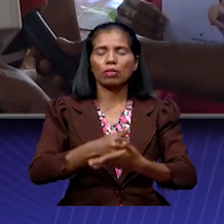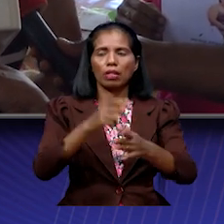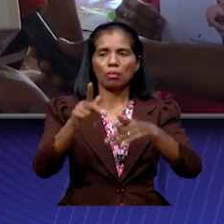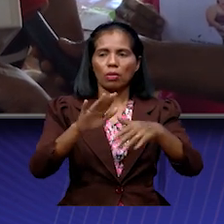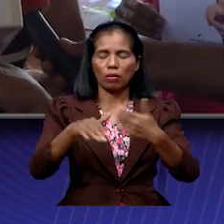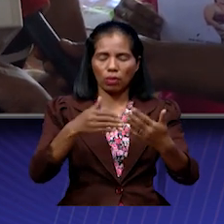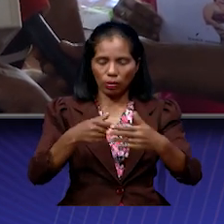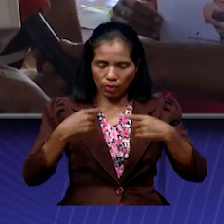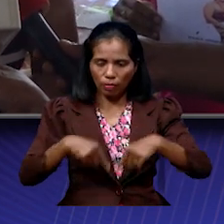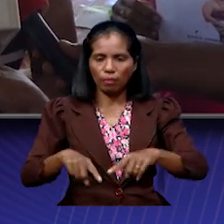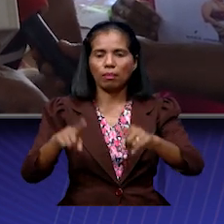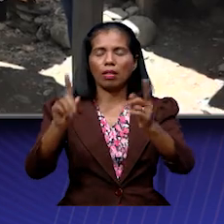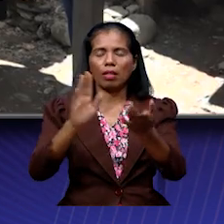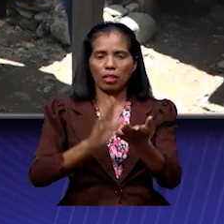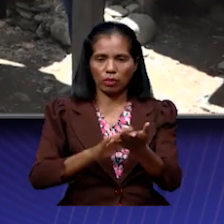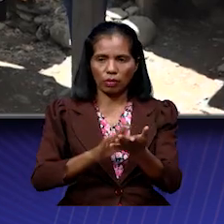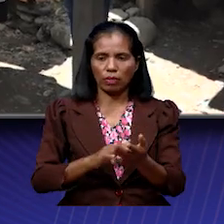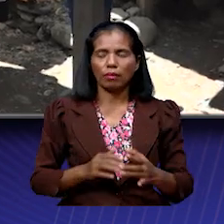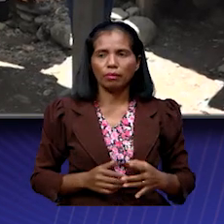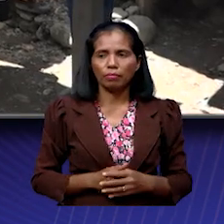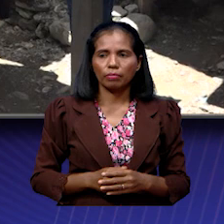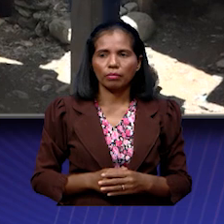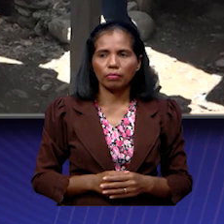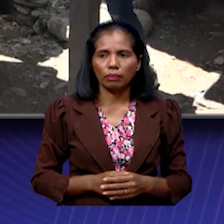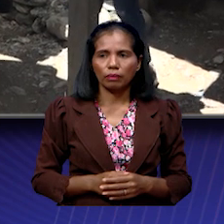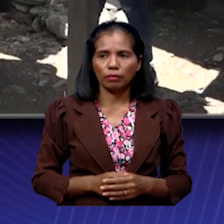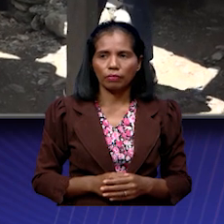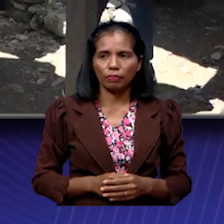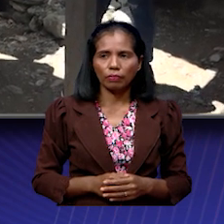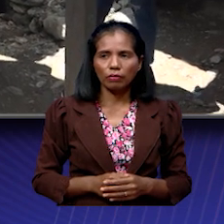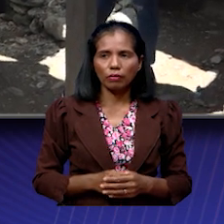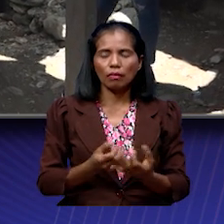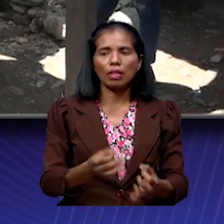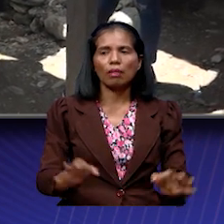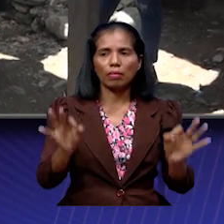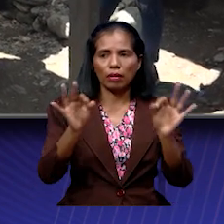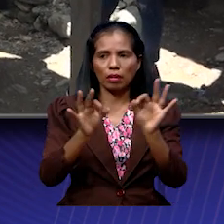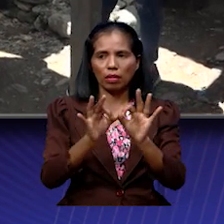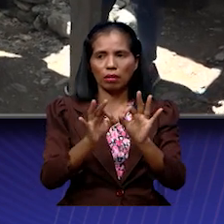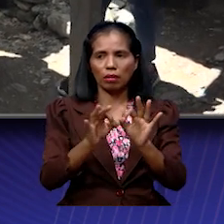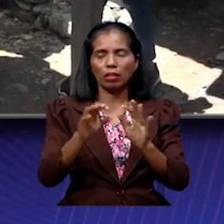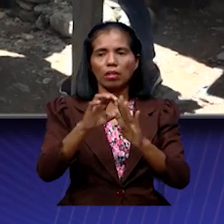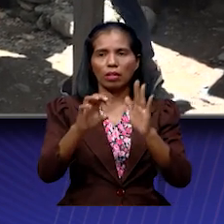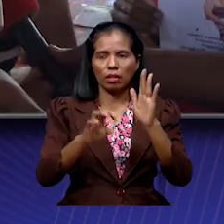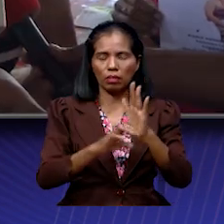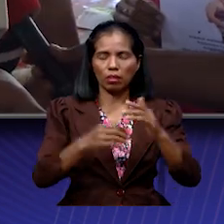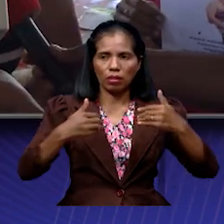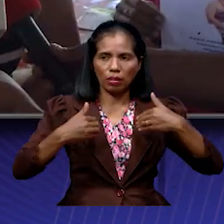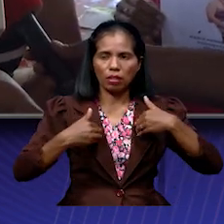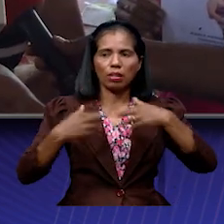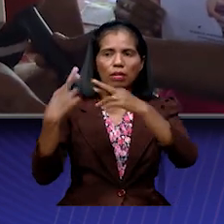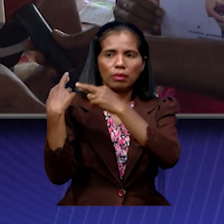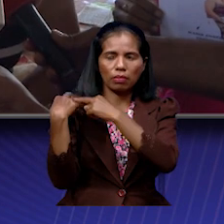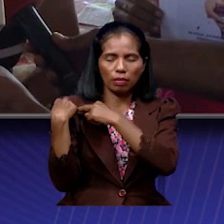educação na uma sira para a escola. Né, pontos principais né, bem, que é Estado e a responsabilidade